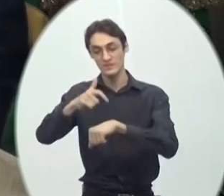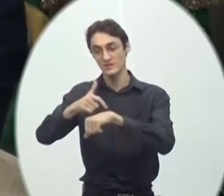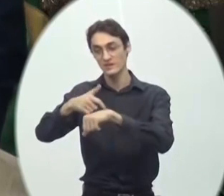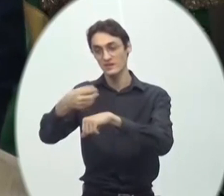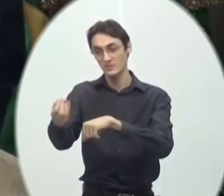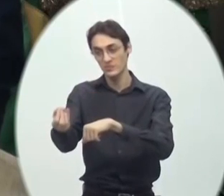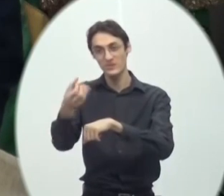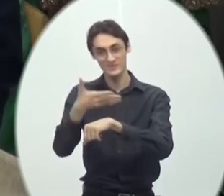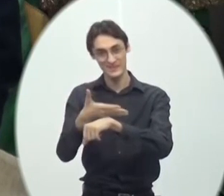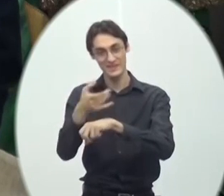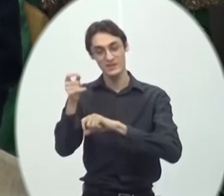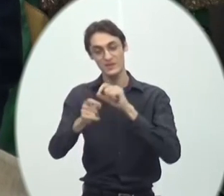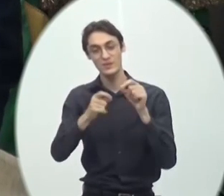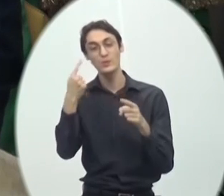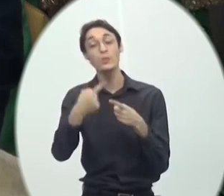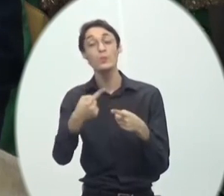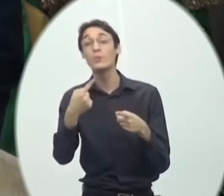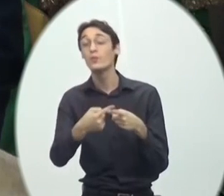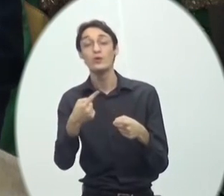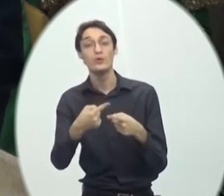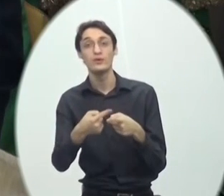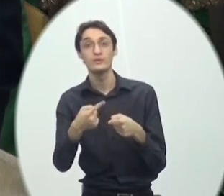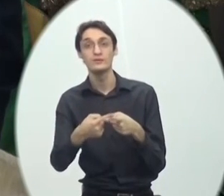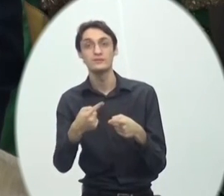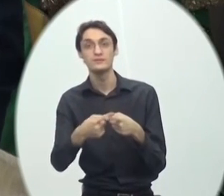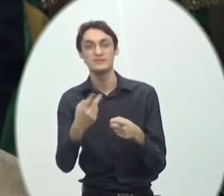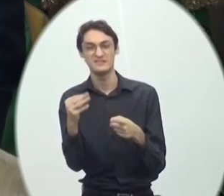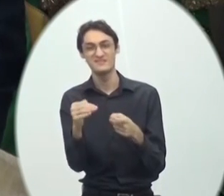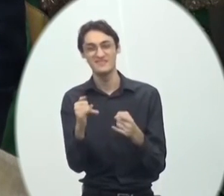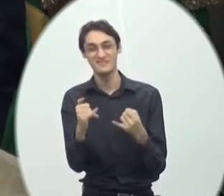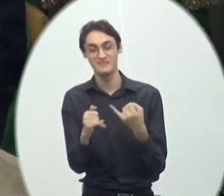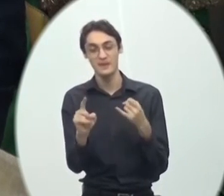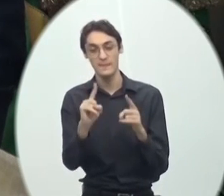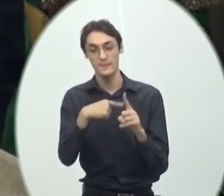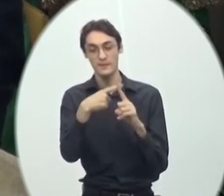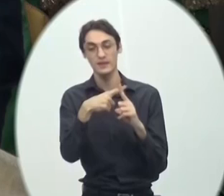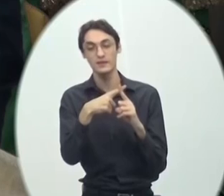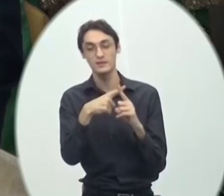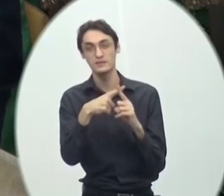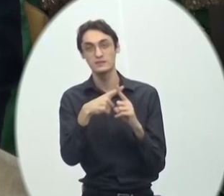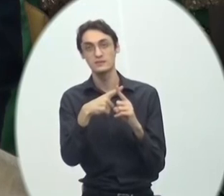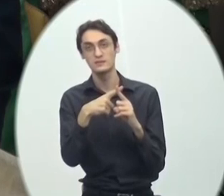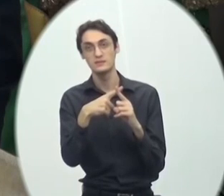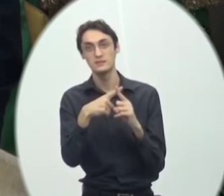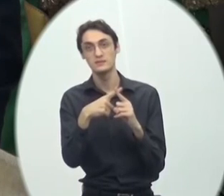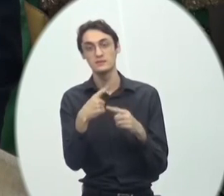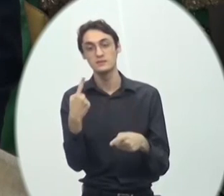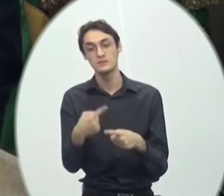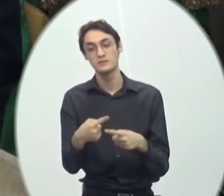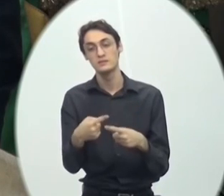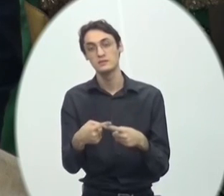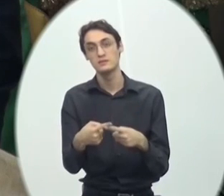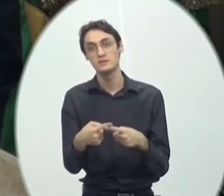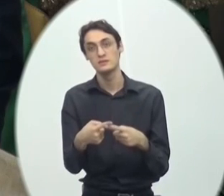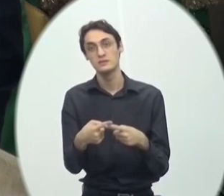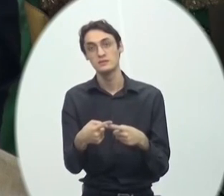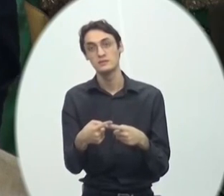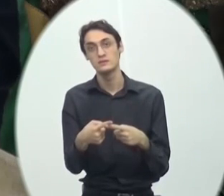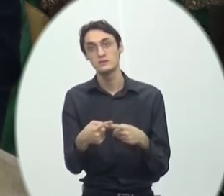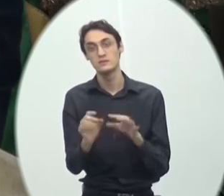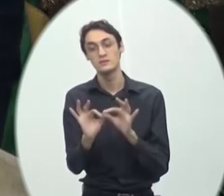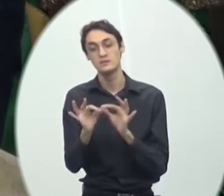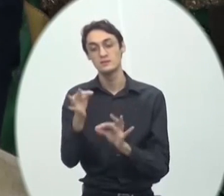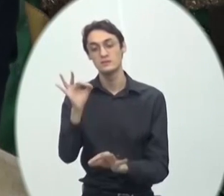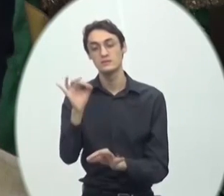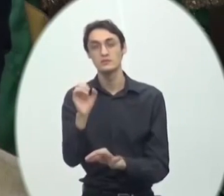que o vereador me cedesse esses minutos, até porque eu gostaria de talvez me estender um pouquinho, não muito